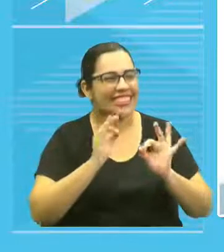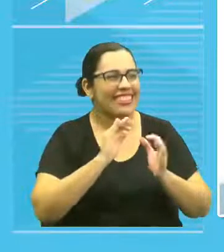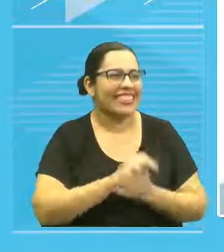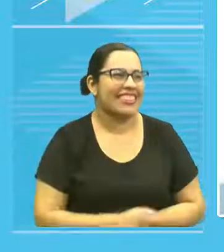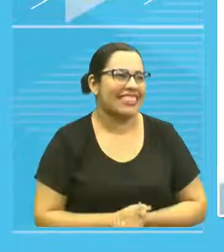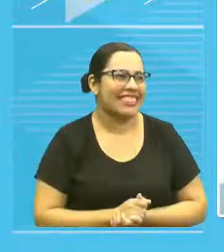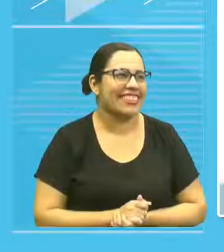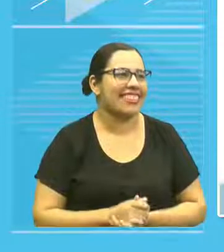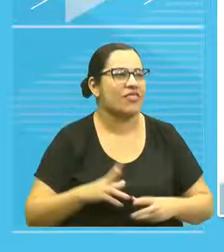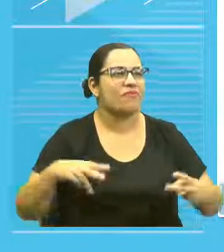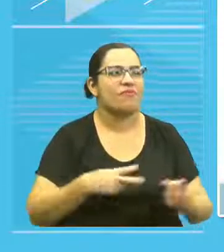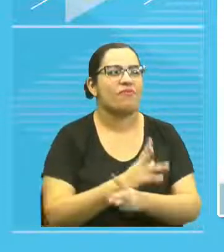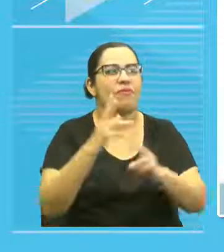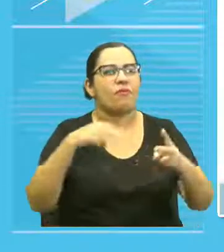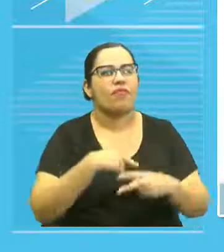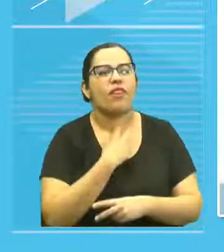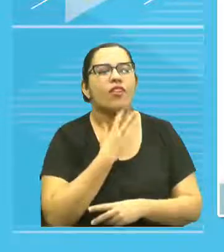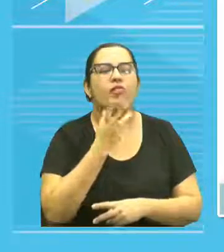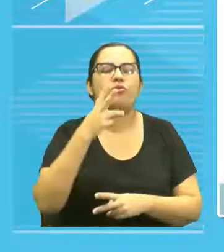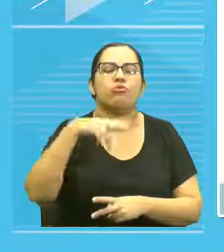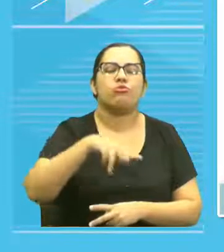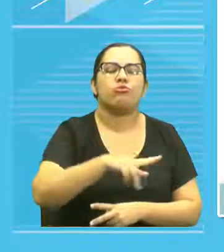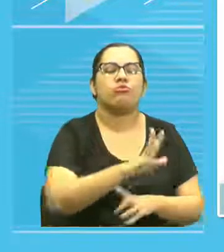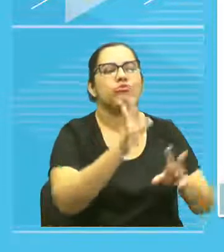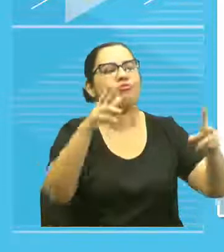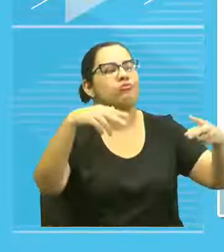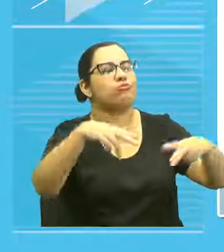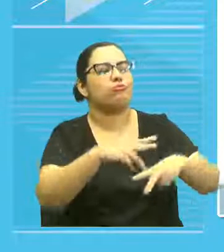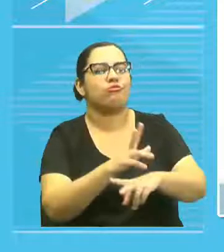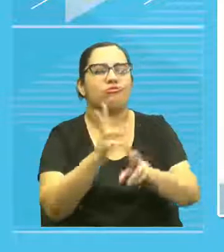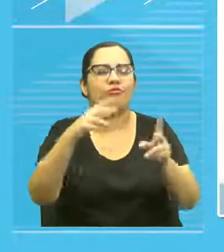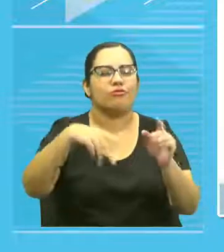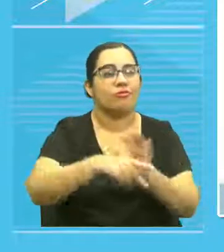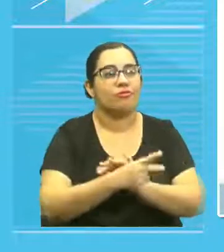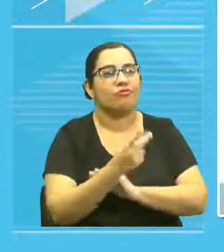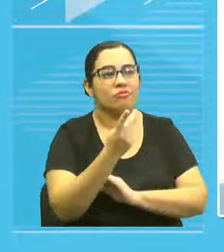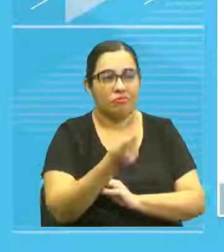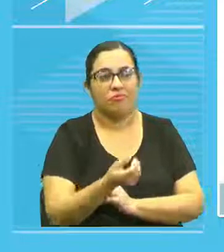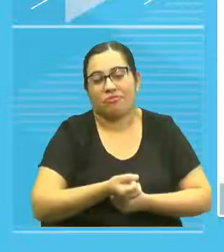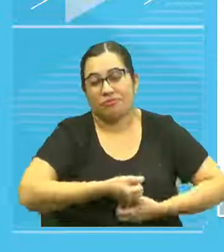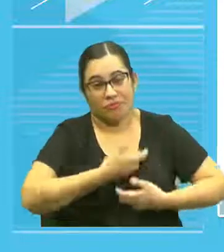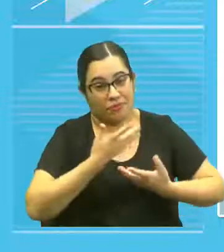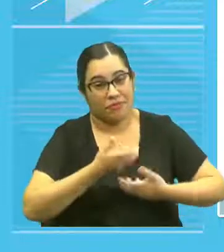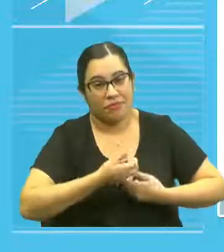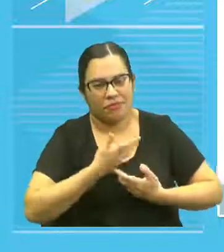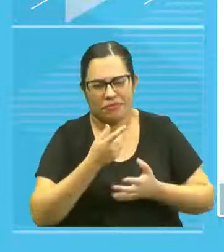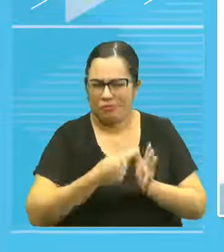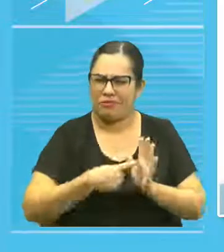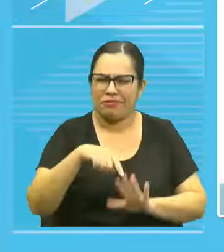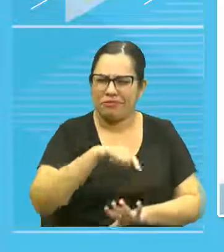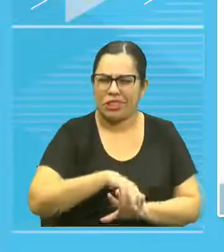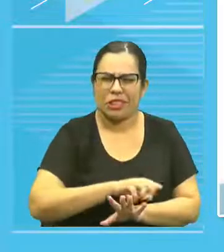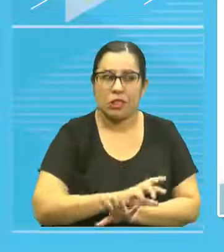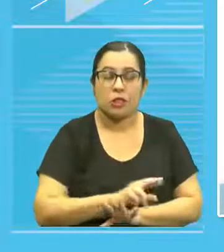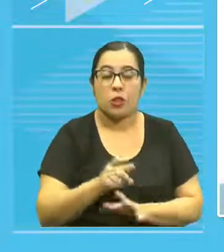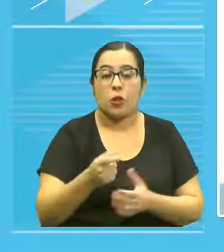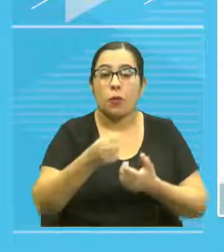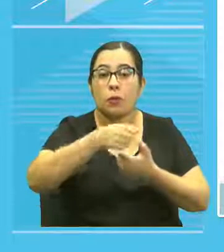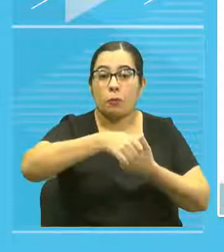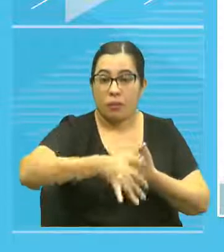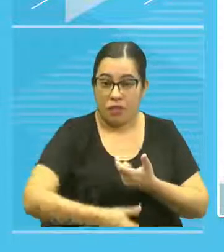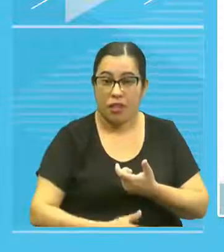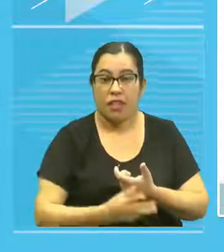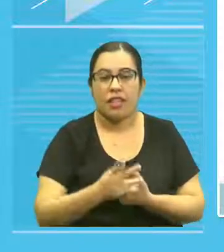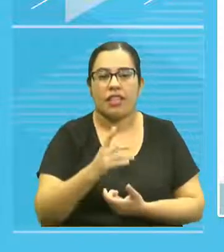me leva ali o vento a voz que o vento deita é Ítalo Luís de Camões Sem falar que ele faz uma espécie ele usa outra figura de linguagem